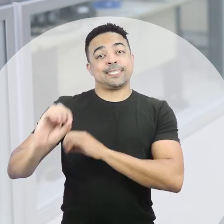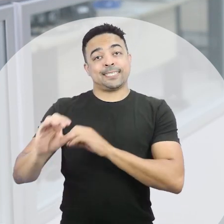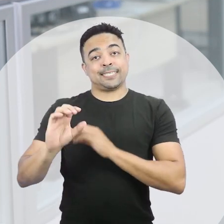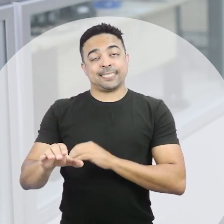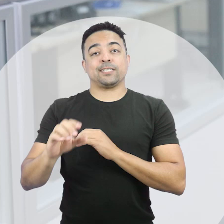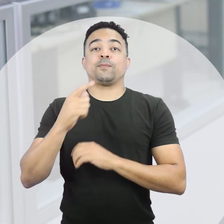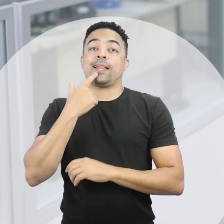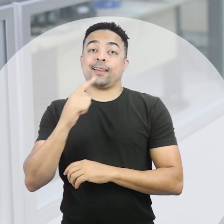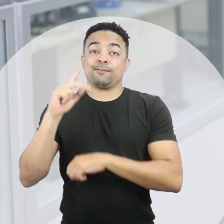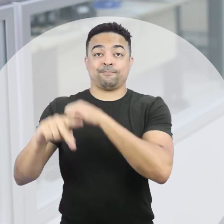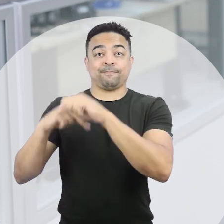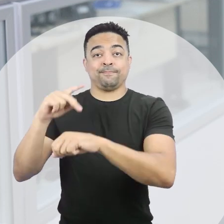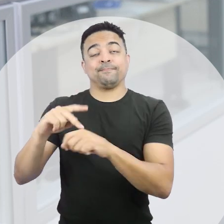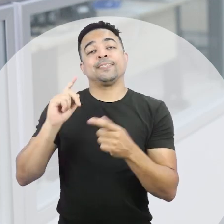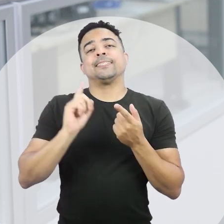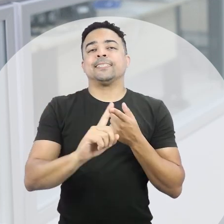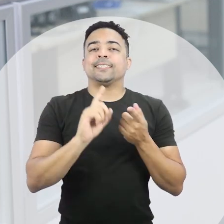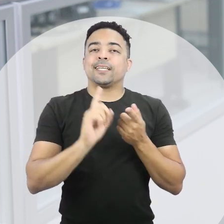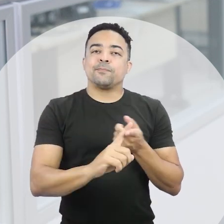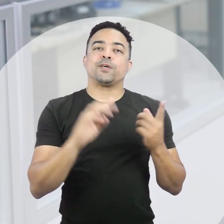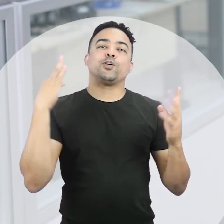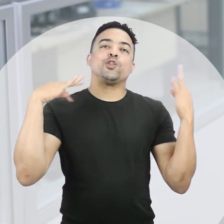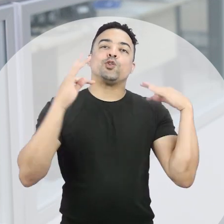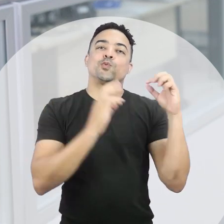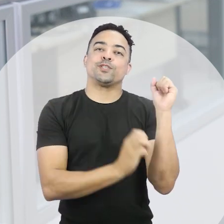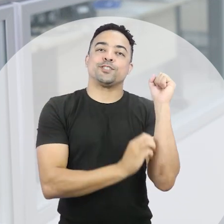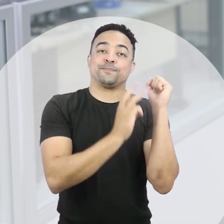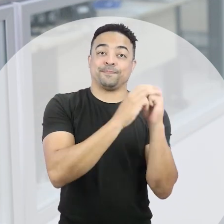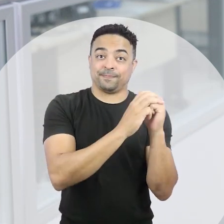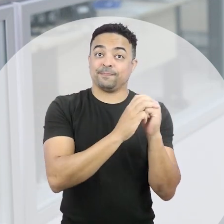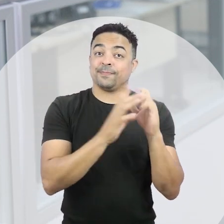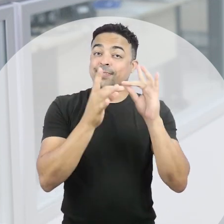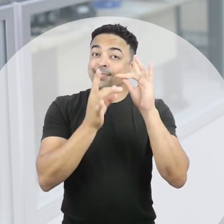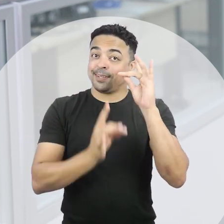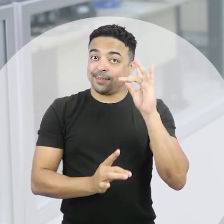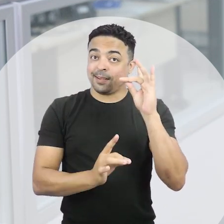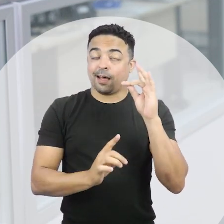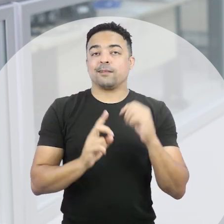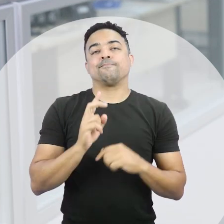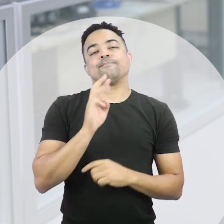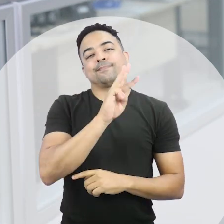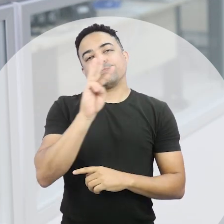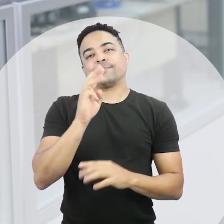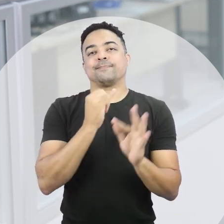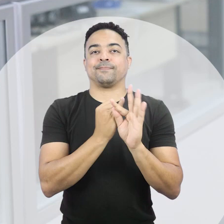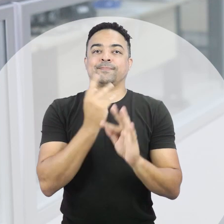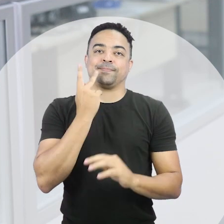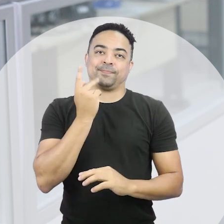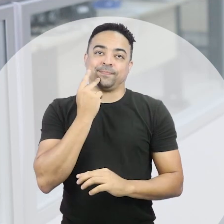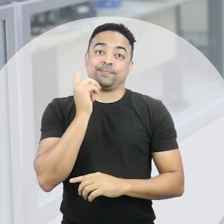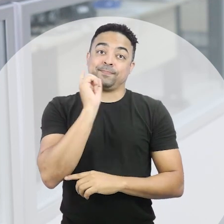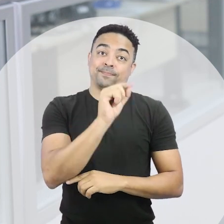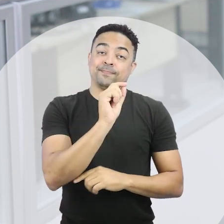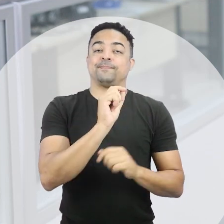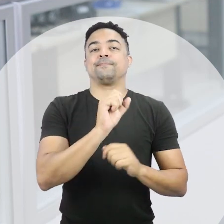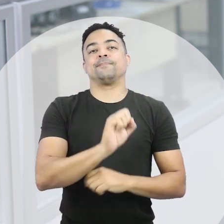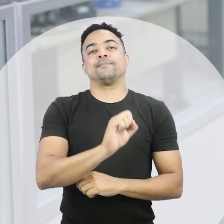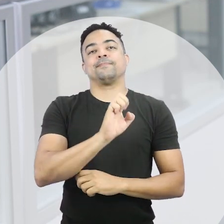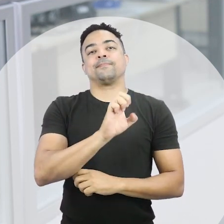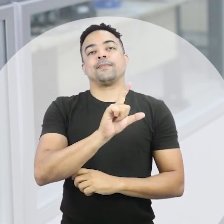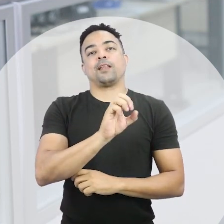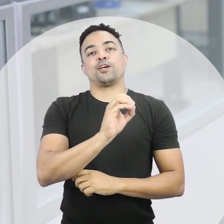em ensino de línguas estrangeiras e também em turismo sustentável os detalhes você confere lá no site do campus clicando no